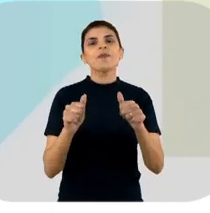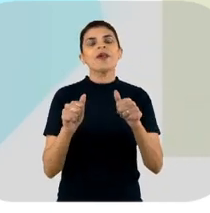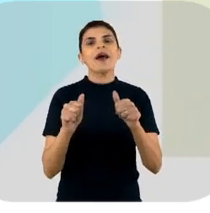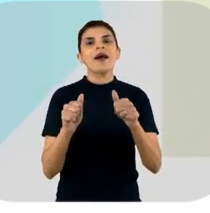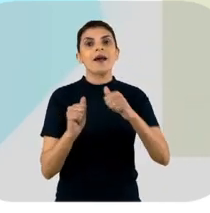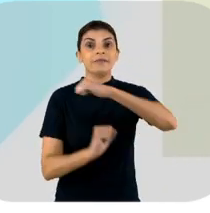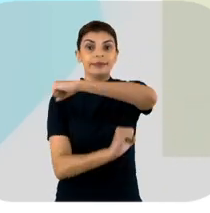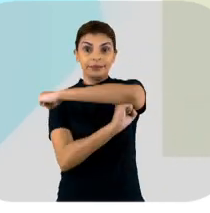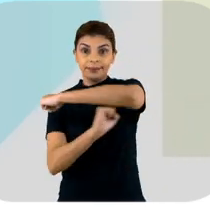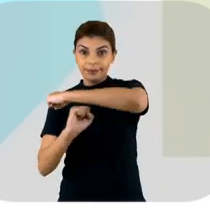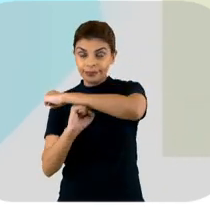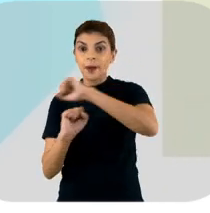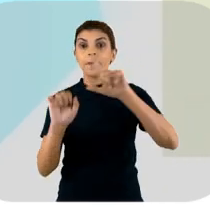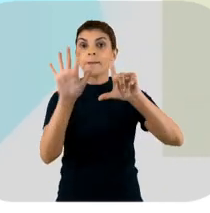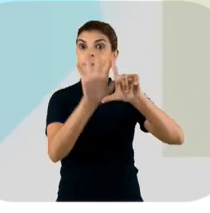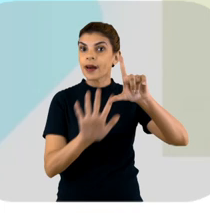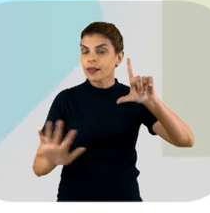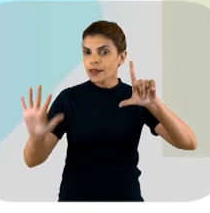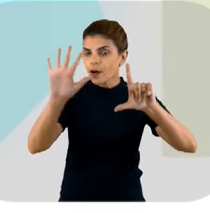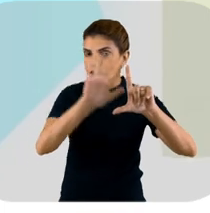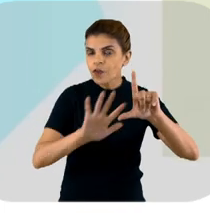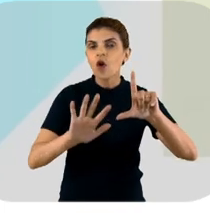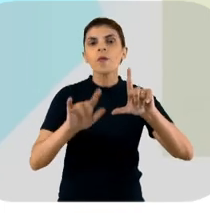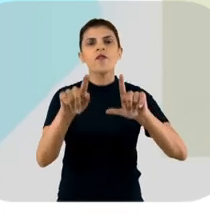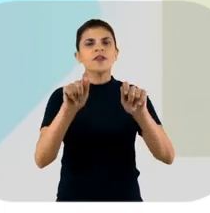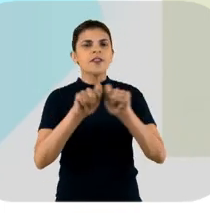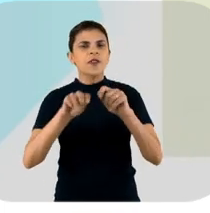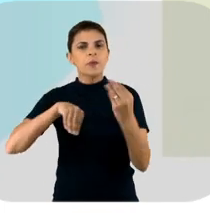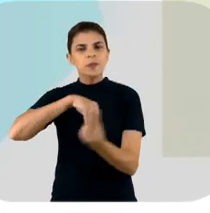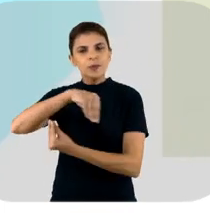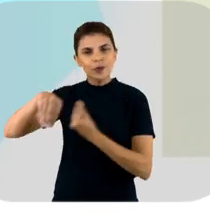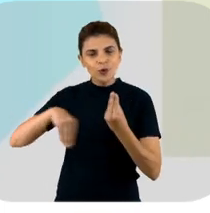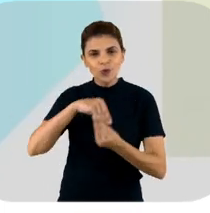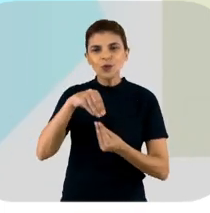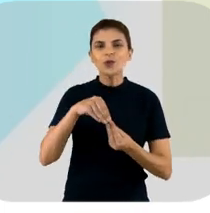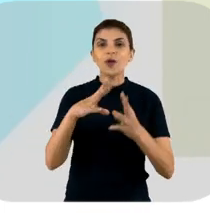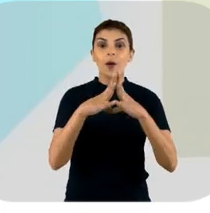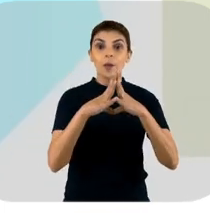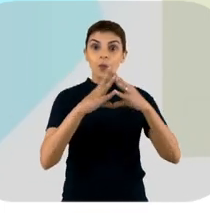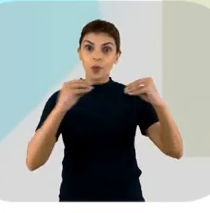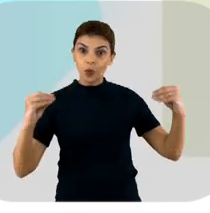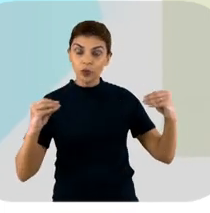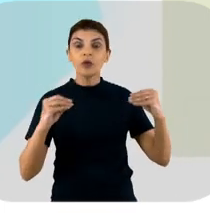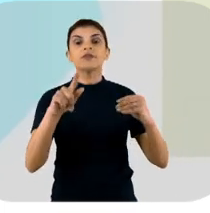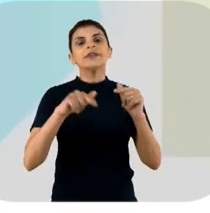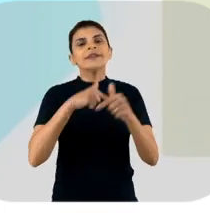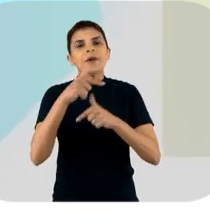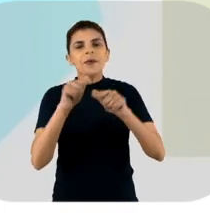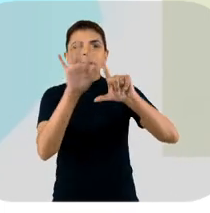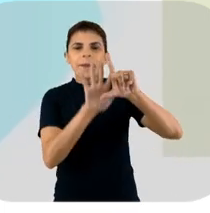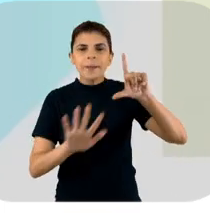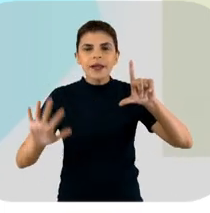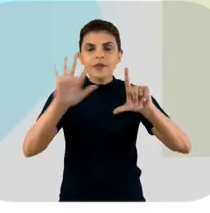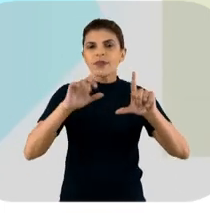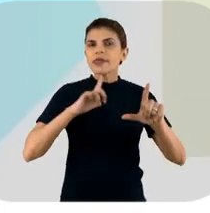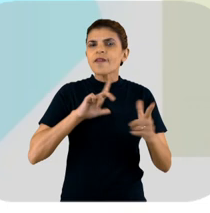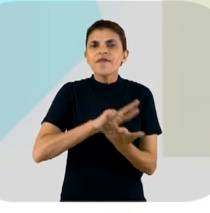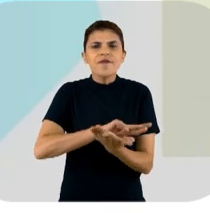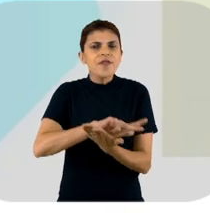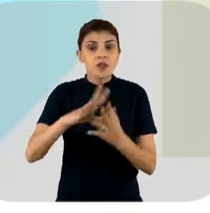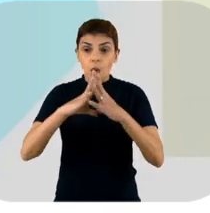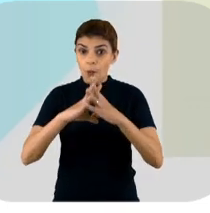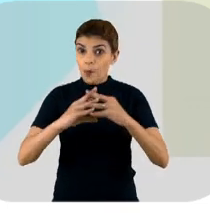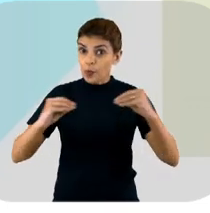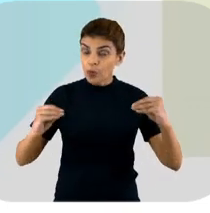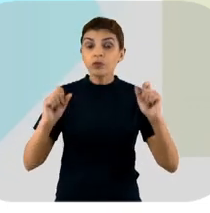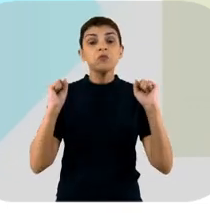em plataformas síncronas. Então, quando você mistura o Moodle com a plataforma, você está trabalhando com várias. E